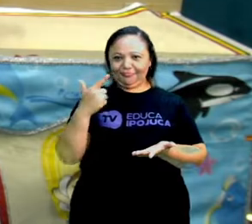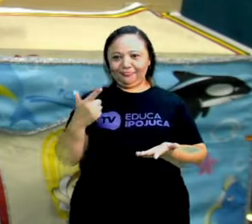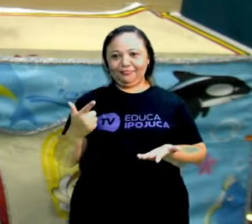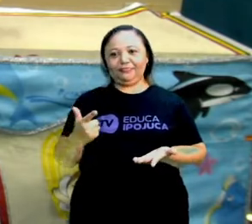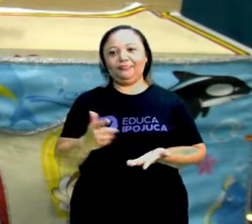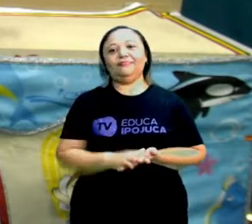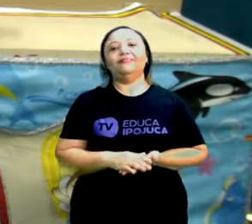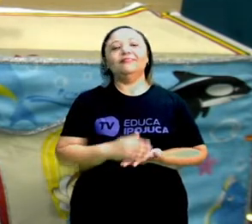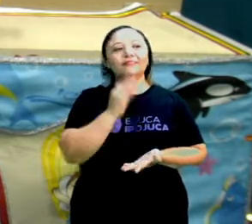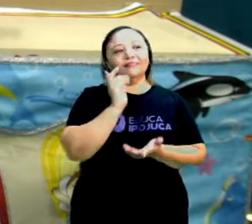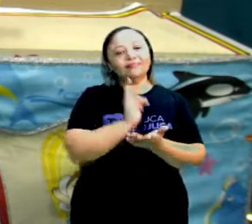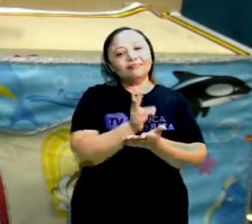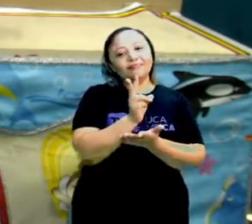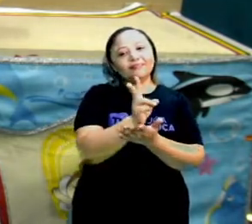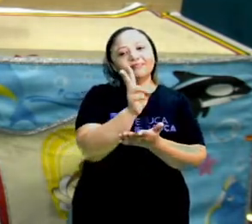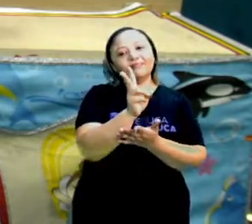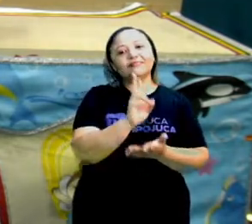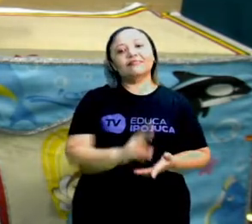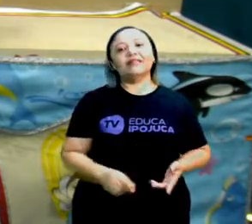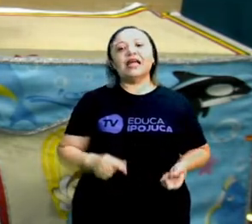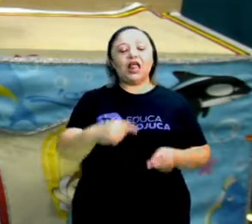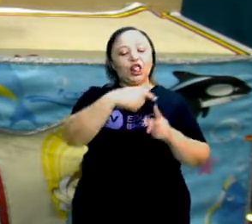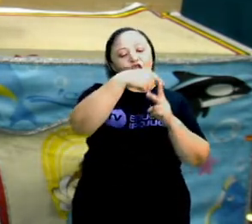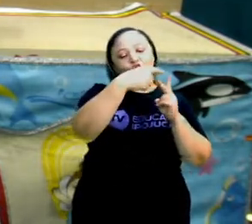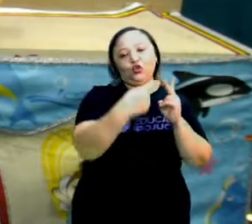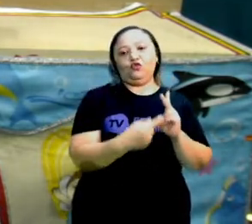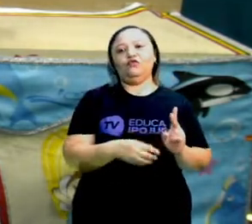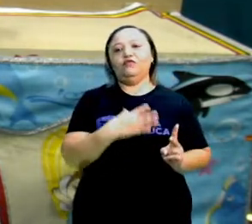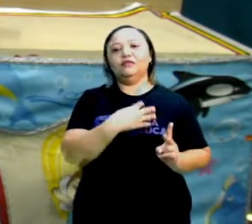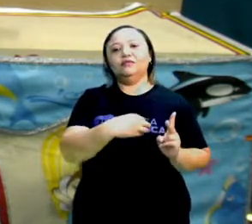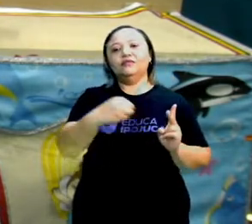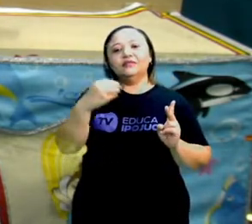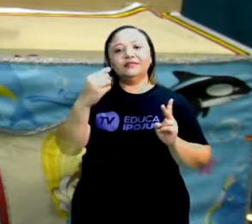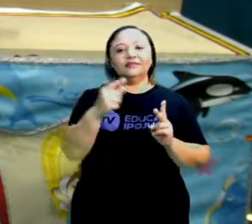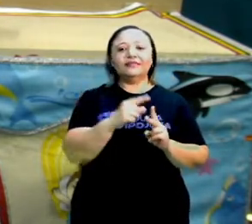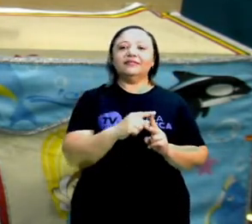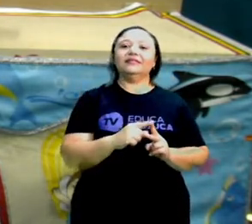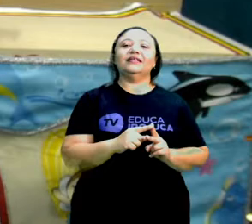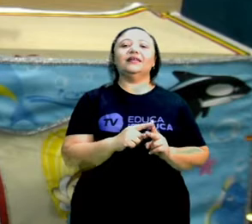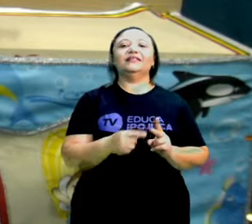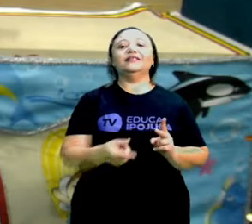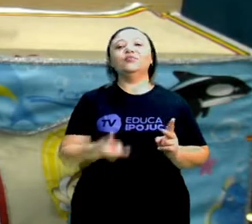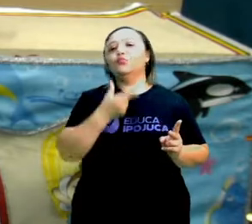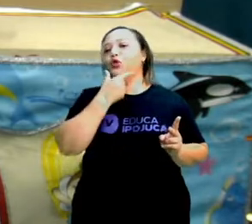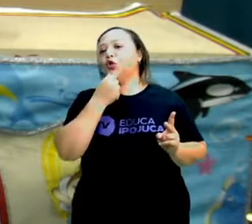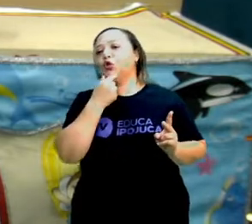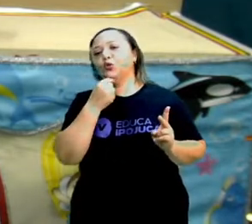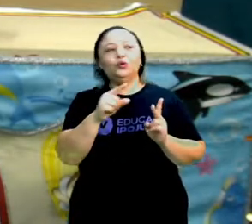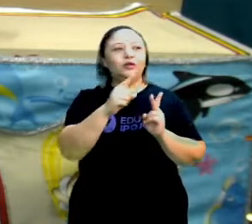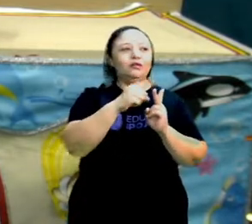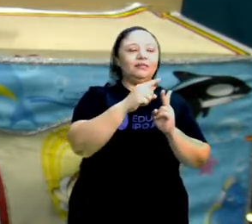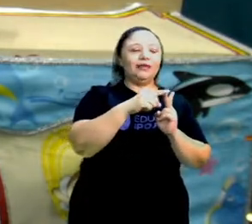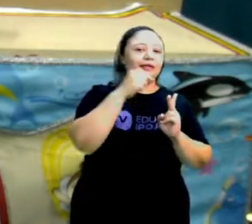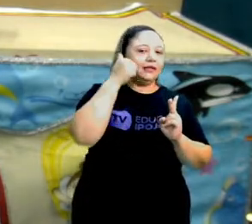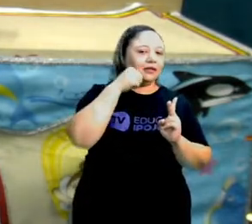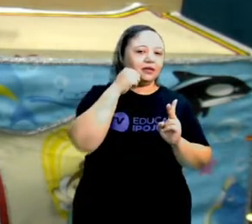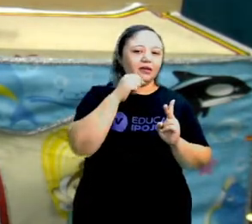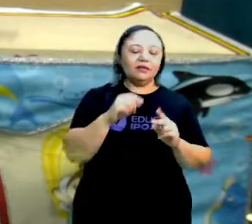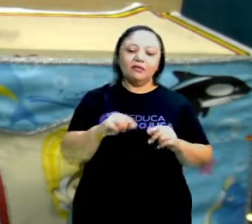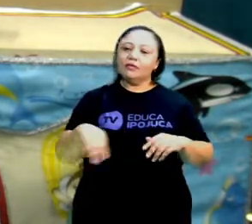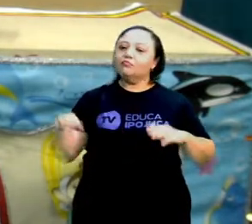Então, ó, vamos embora. Então, olha, tinha 2 filhos, né? Frederico e Elisa. Elisa, vamos lá. E